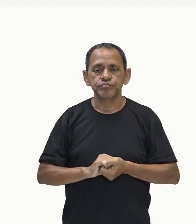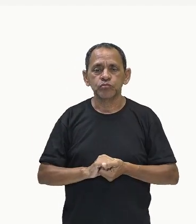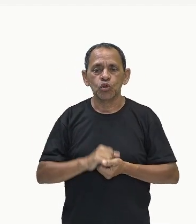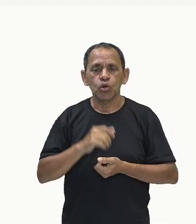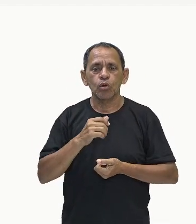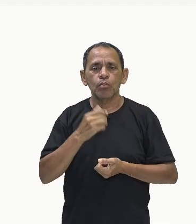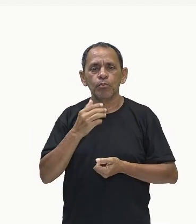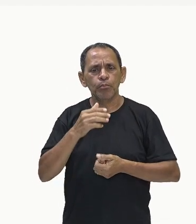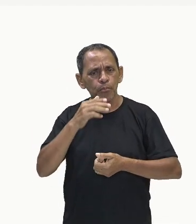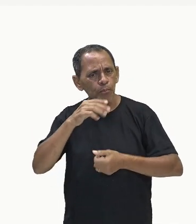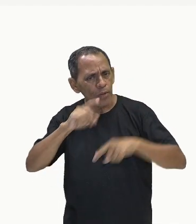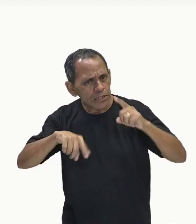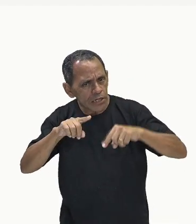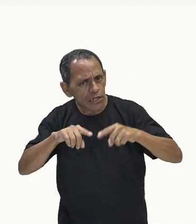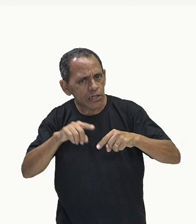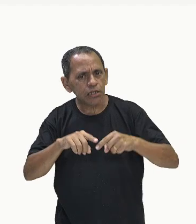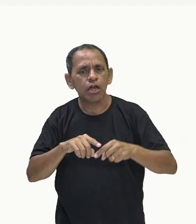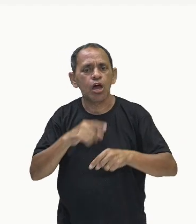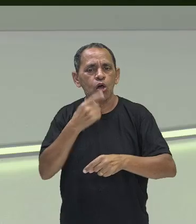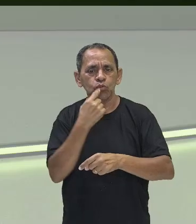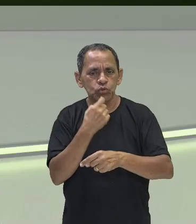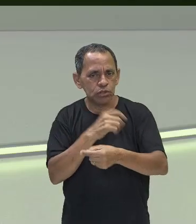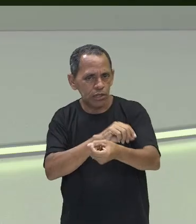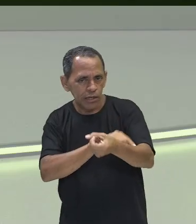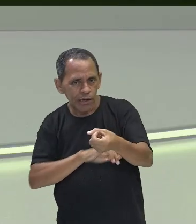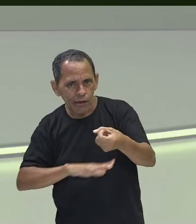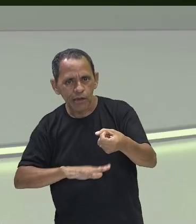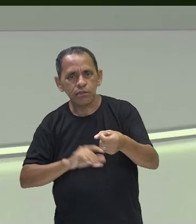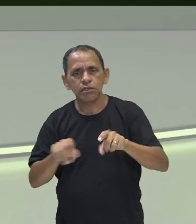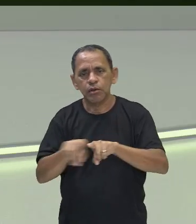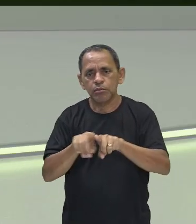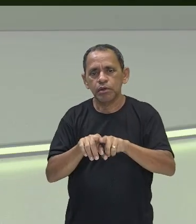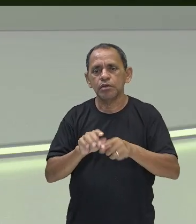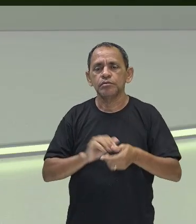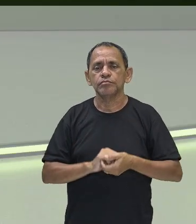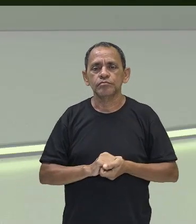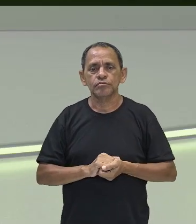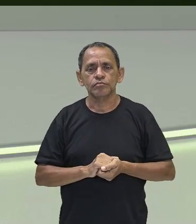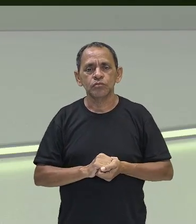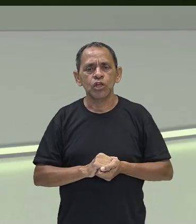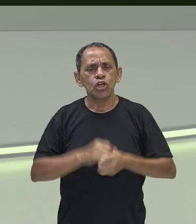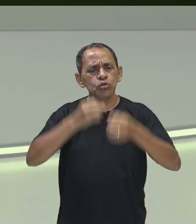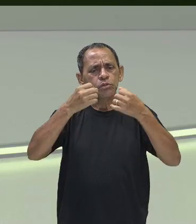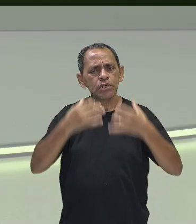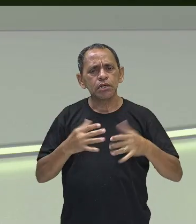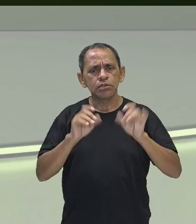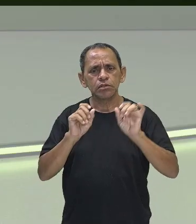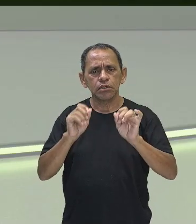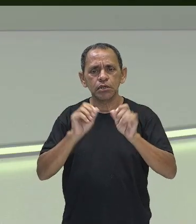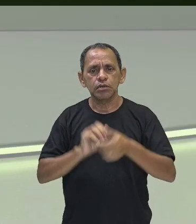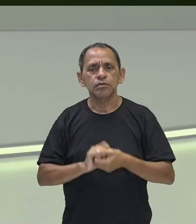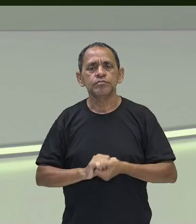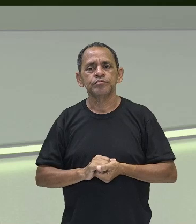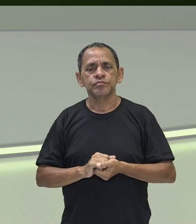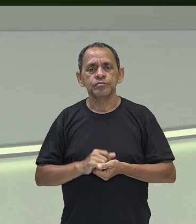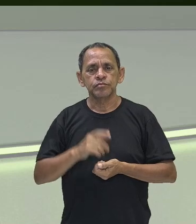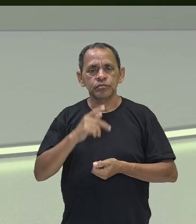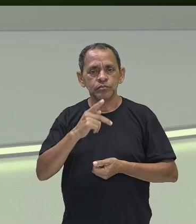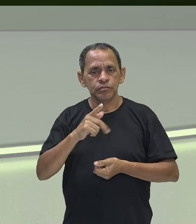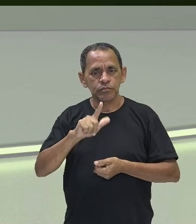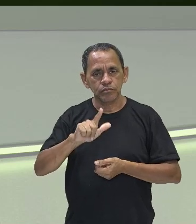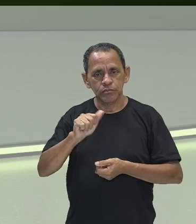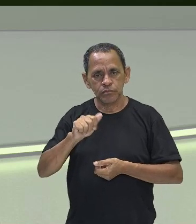tá? Então, aí, até comentando sobre as plaquetas, elas contêm ali